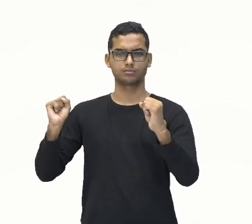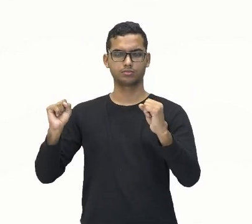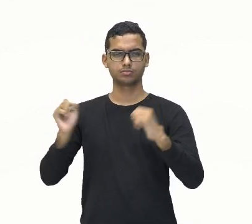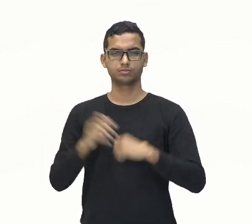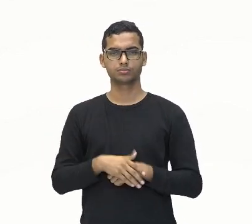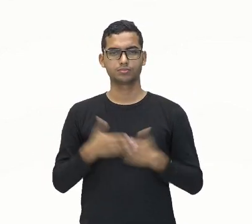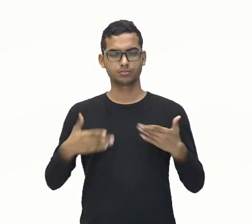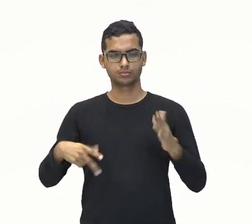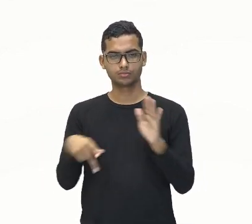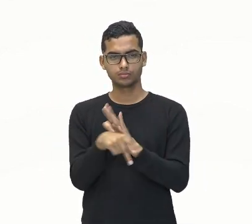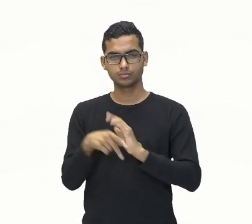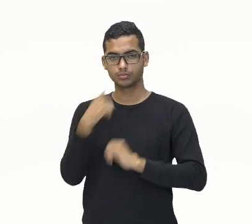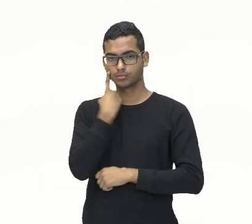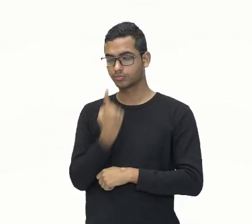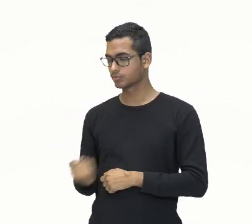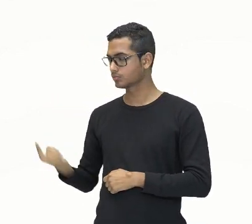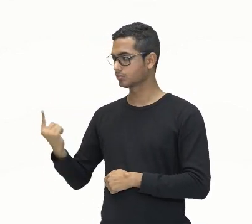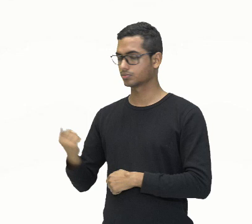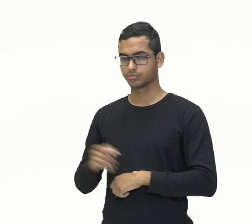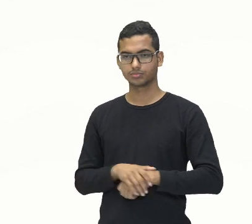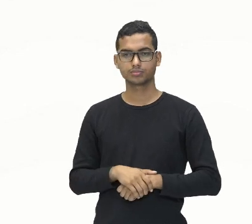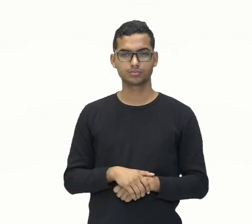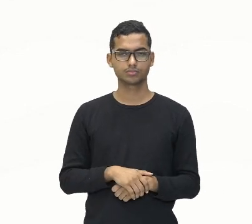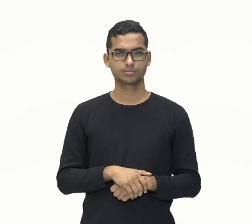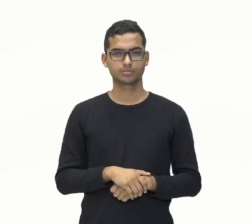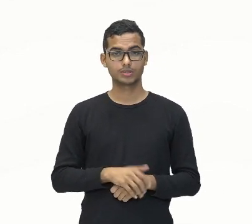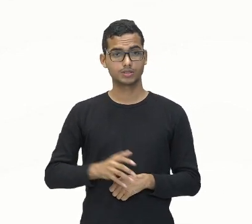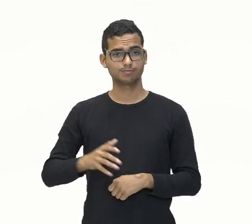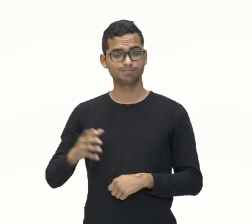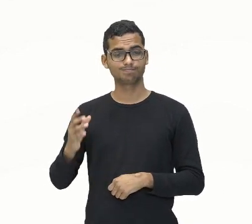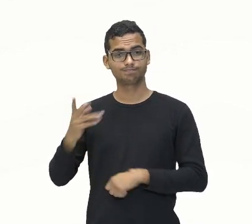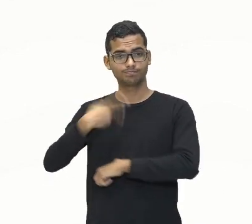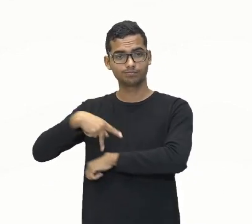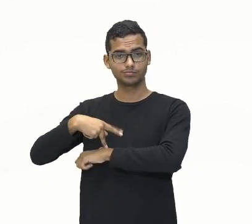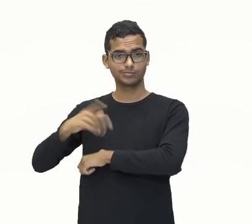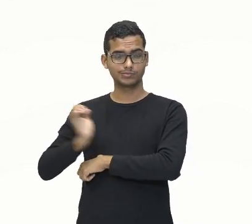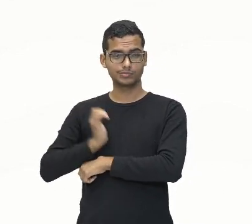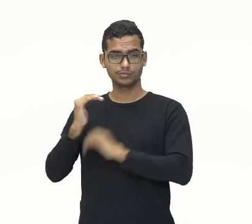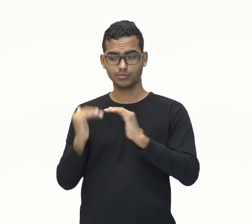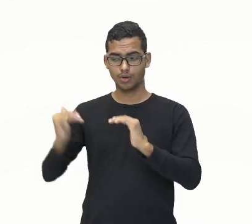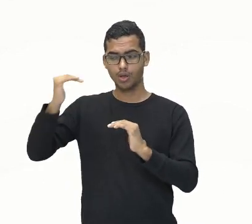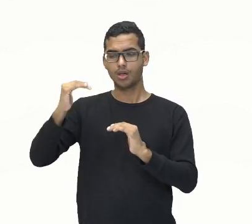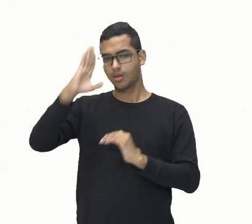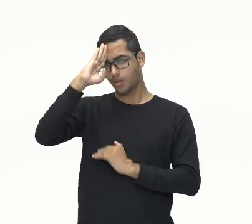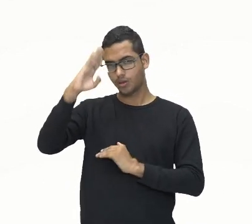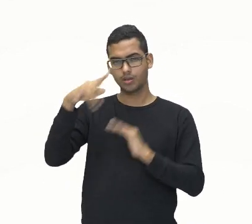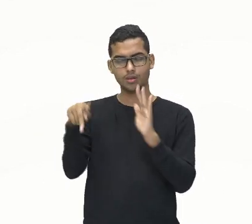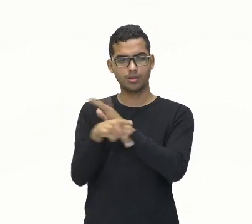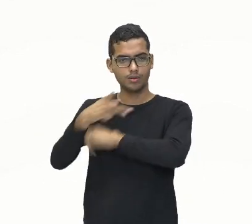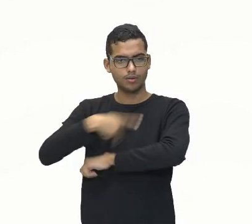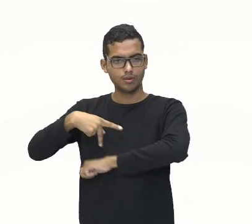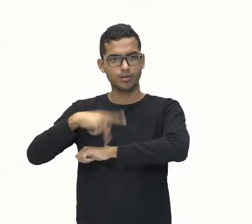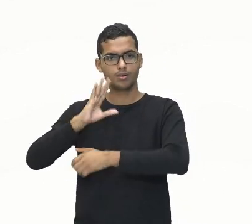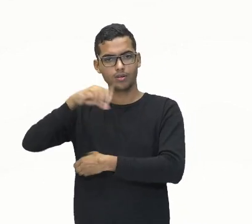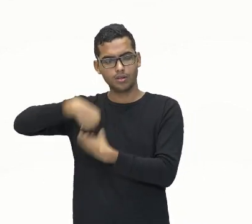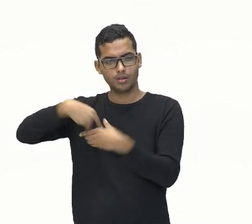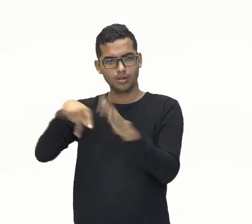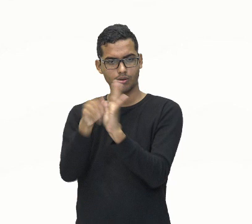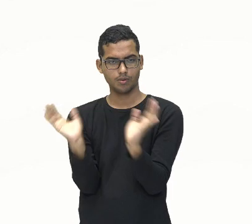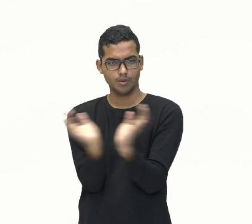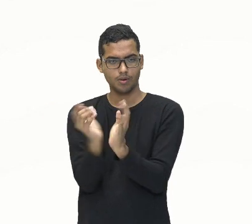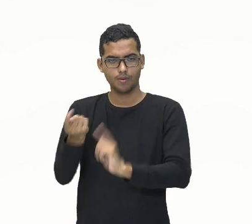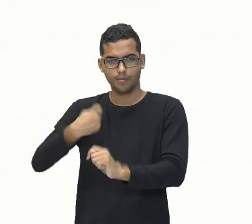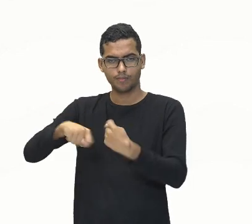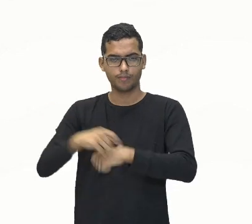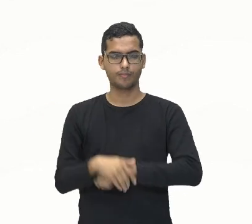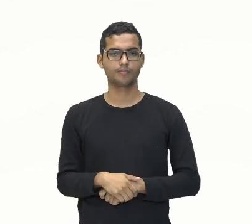Brasil, da América Latina, é um dos países mais ricos, é o principal dos países aqui deste bloco